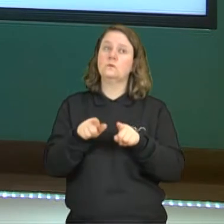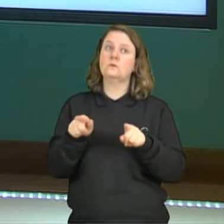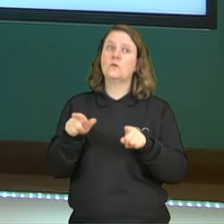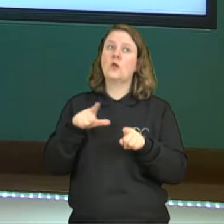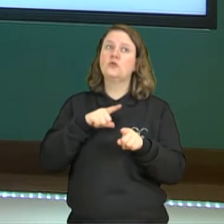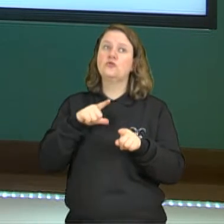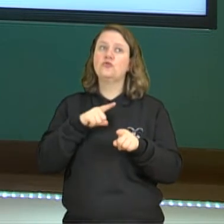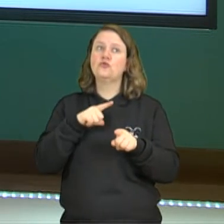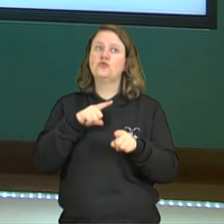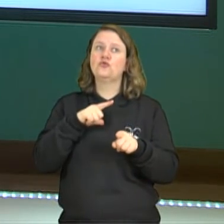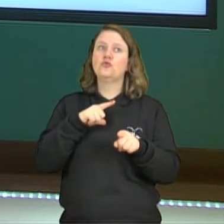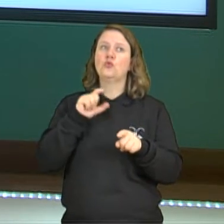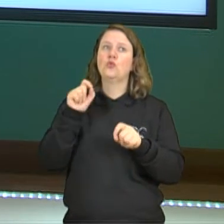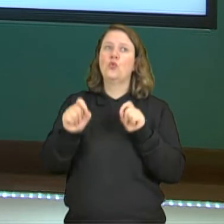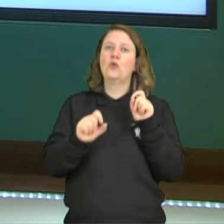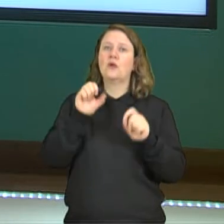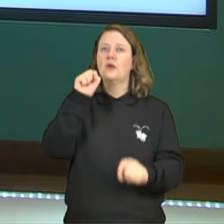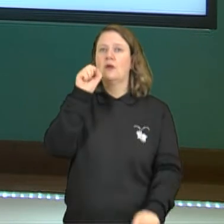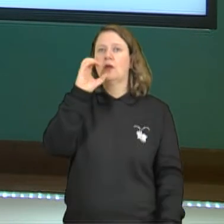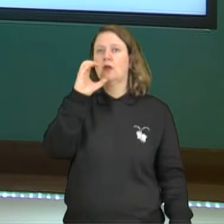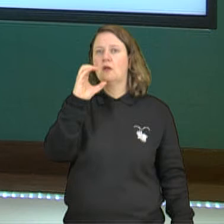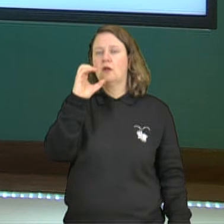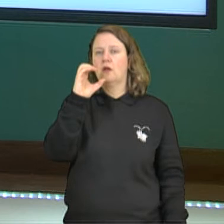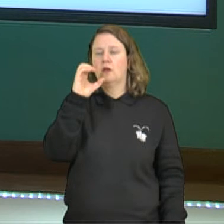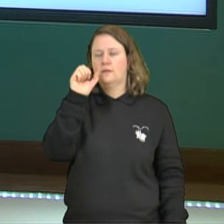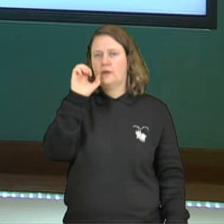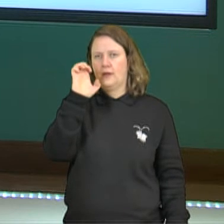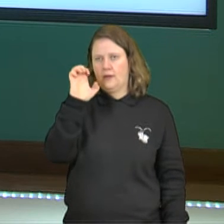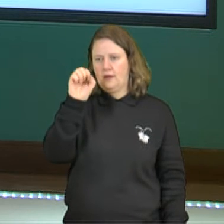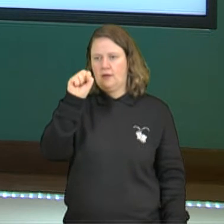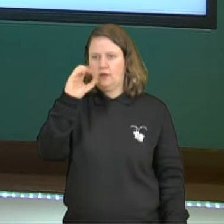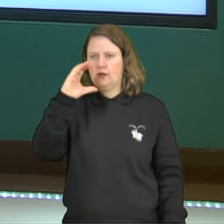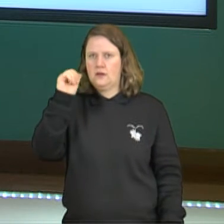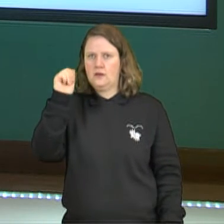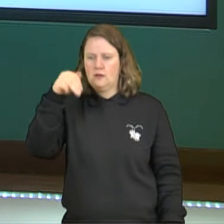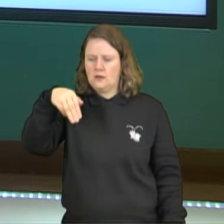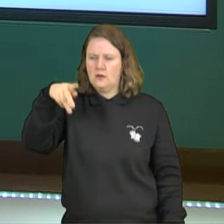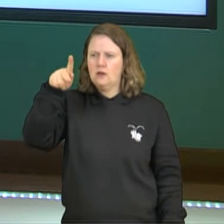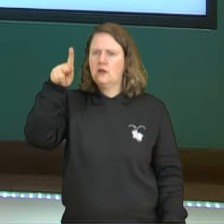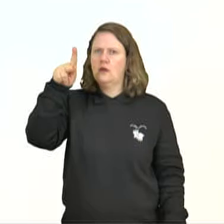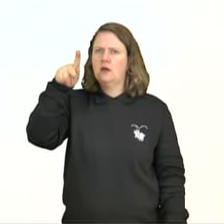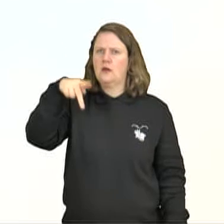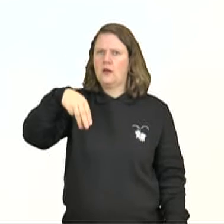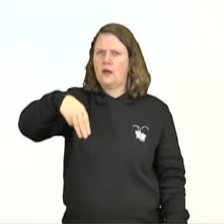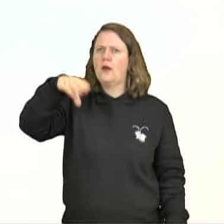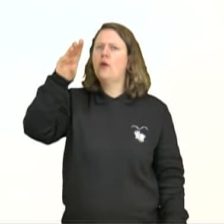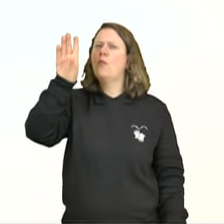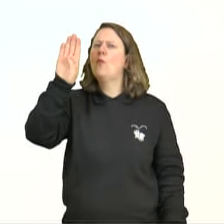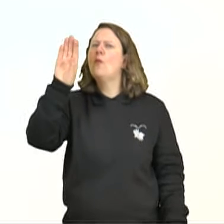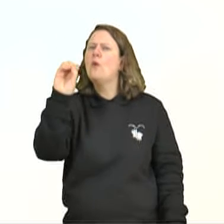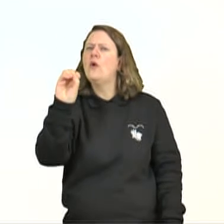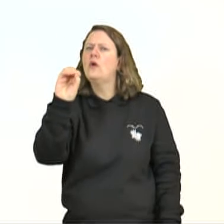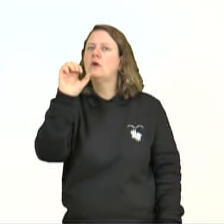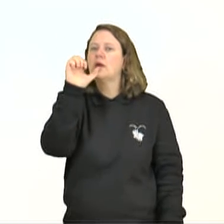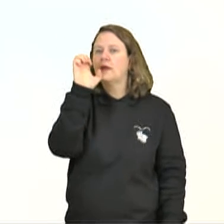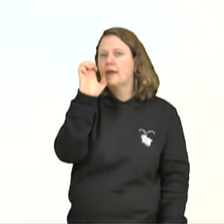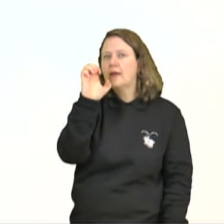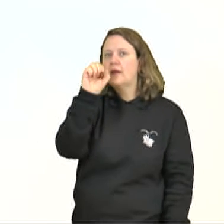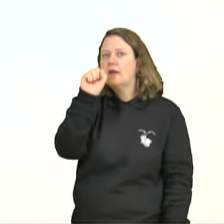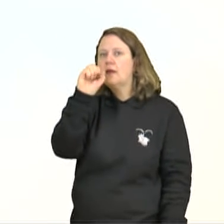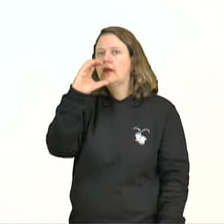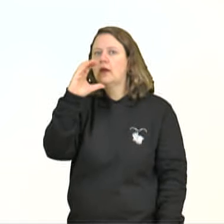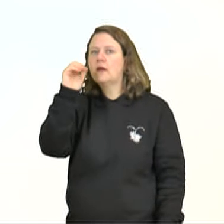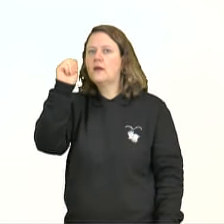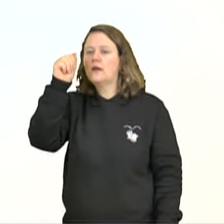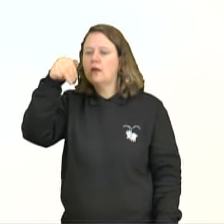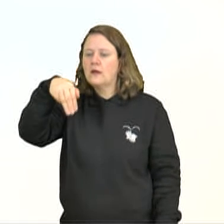do escambo. Destaquei a palavra aqui, né? Que é uma palavra importante, escambo, ou seja, a base de